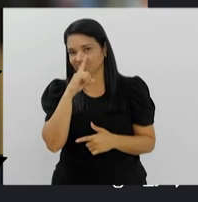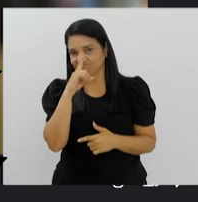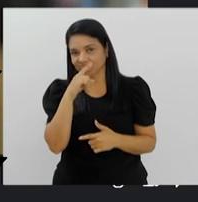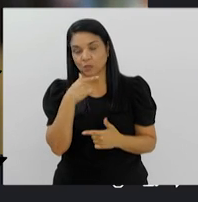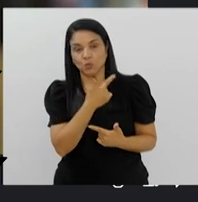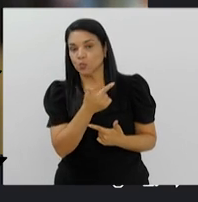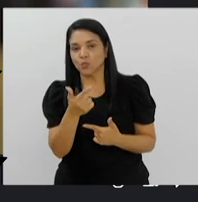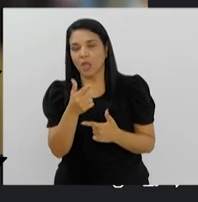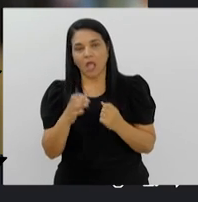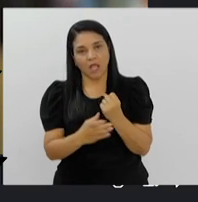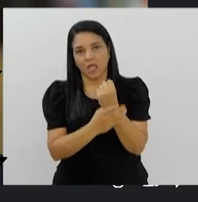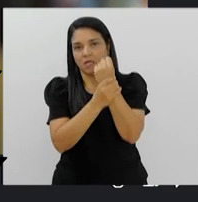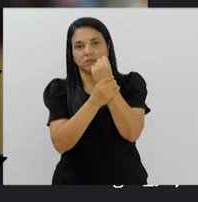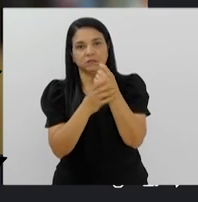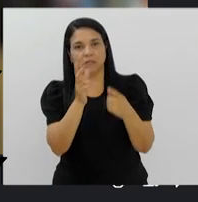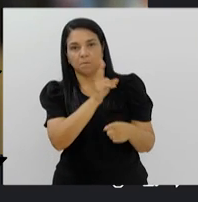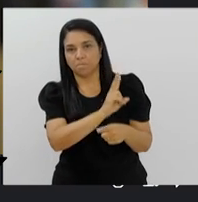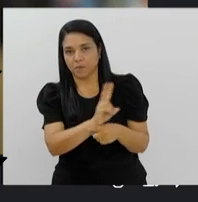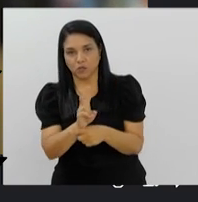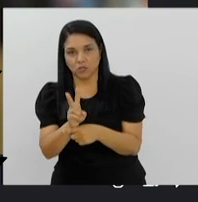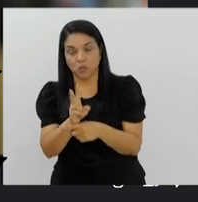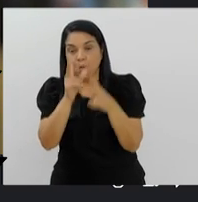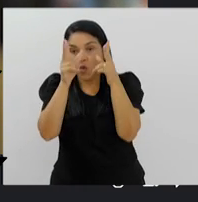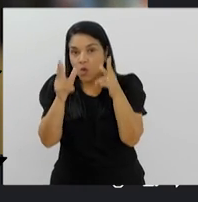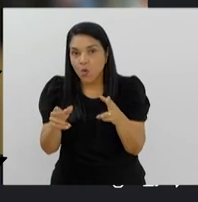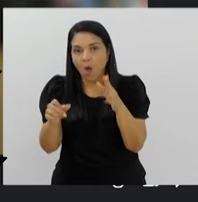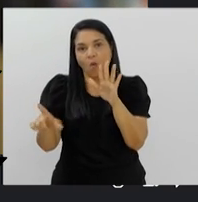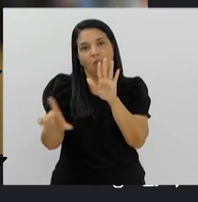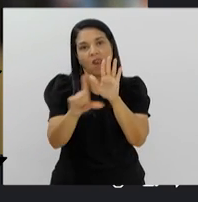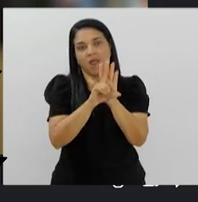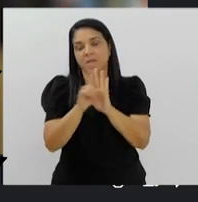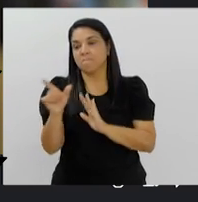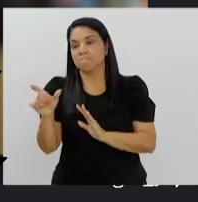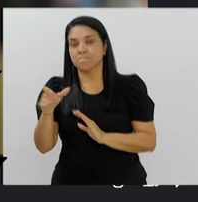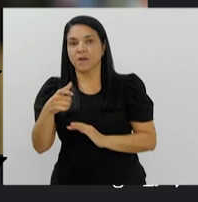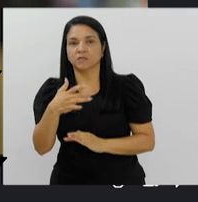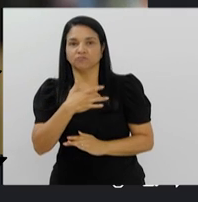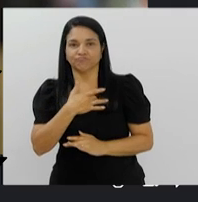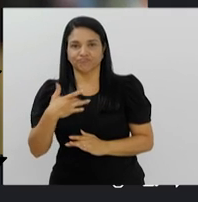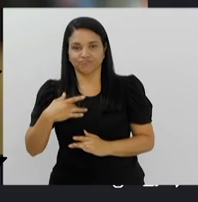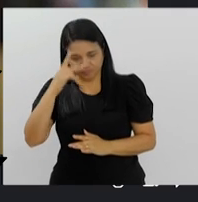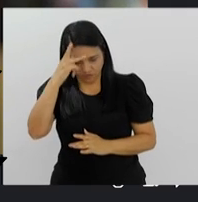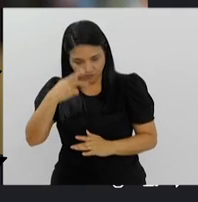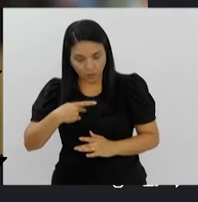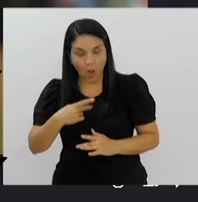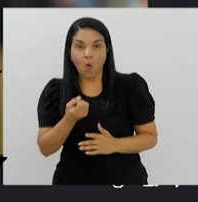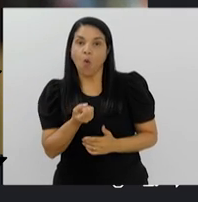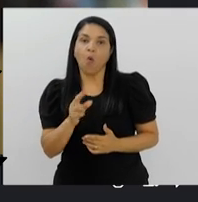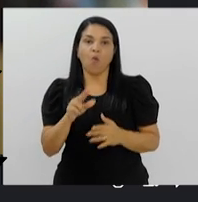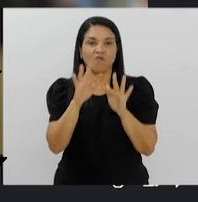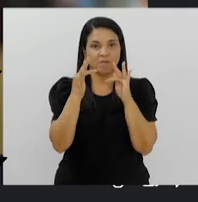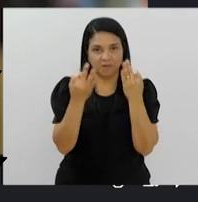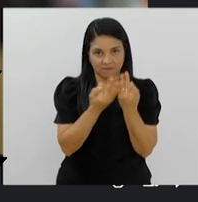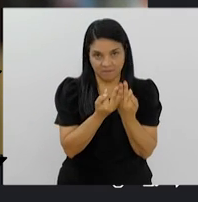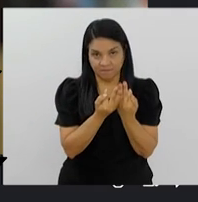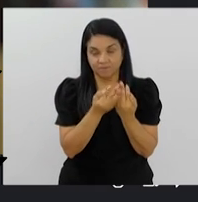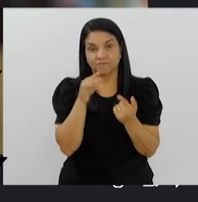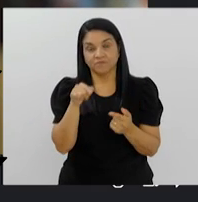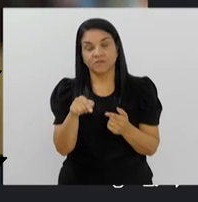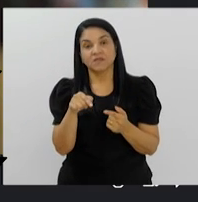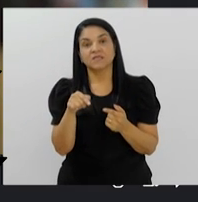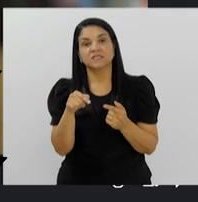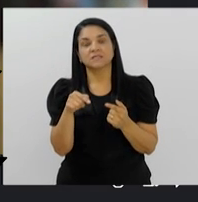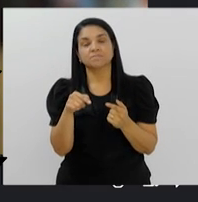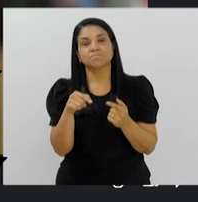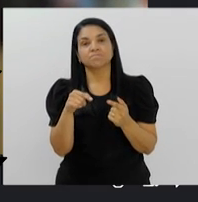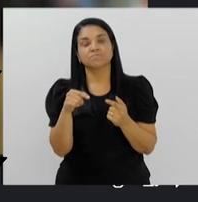proteção que já está garantida por lei para planos de individuais e familiares né esse duplo padrão regulatório